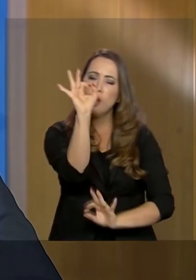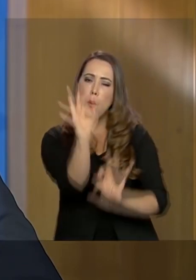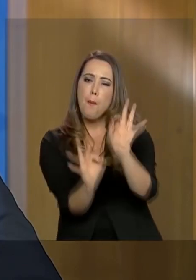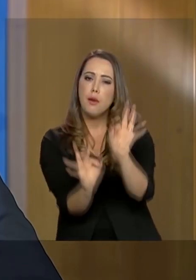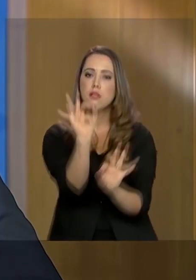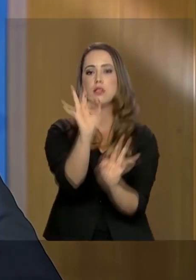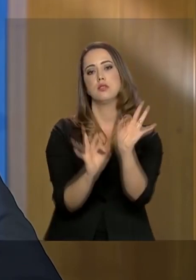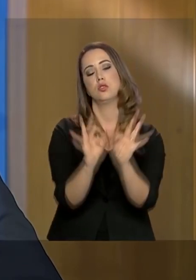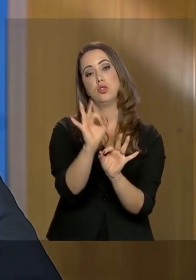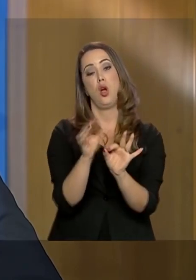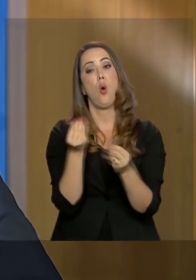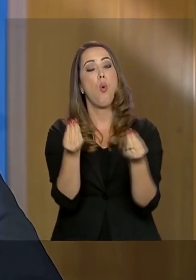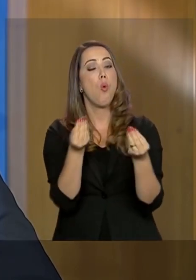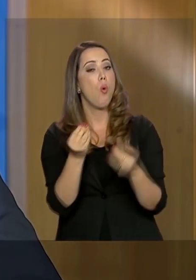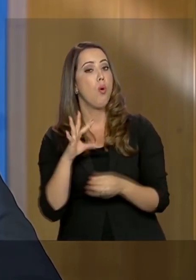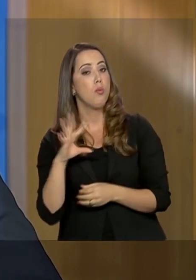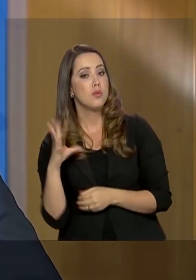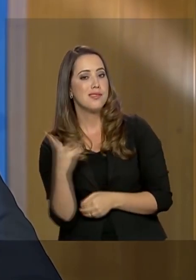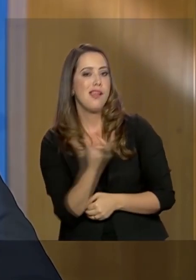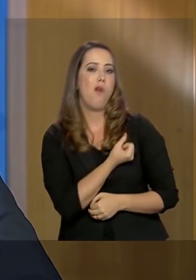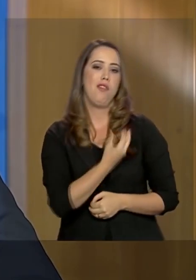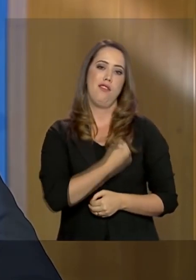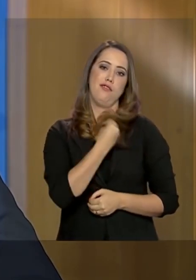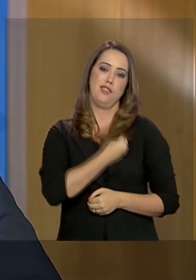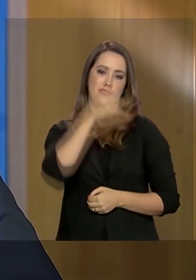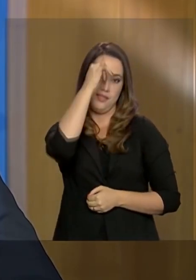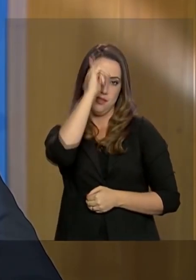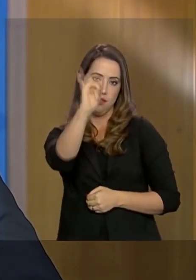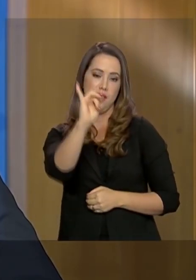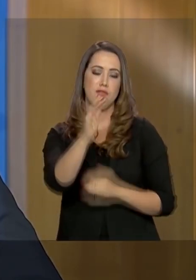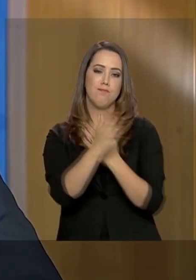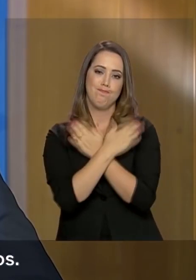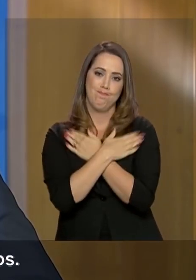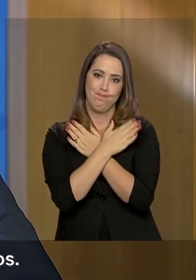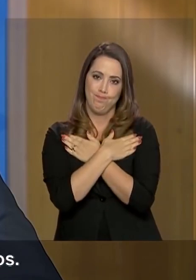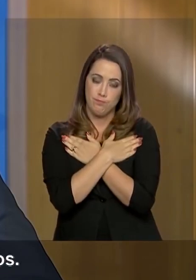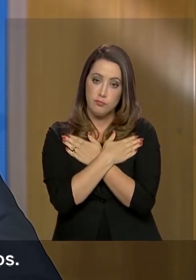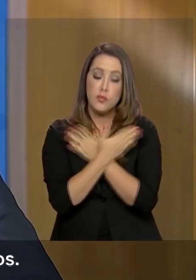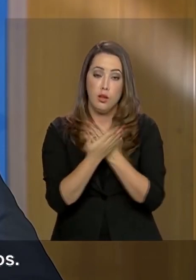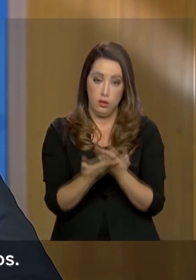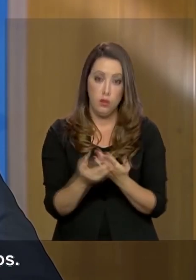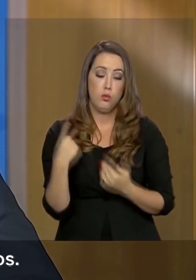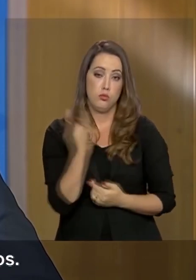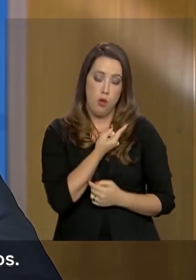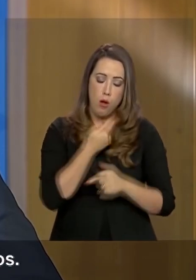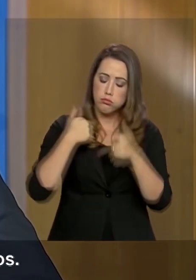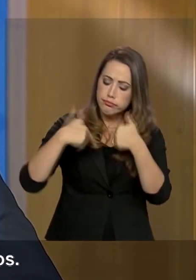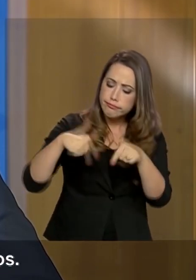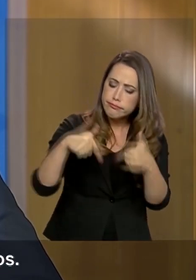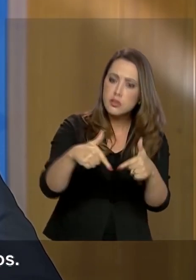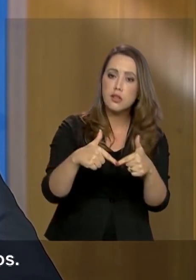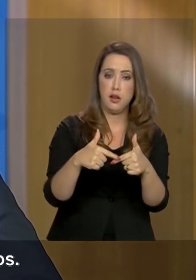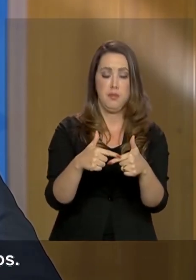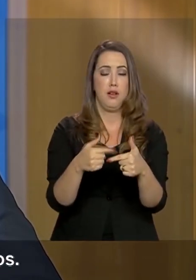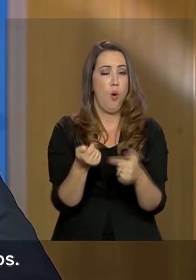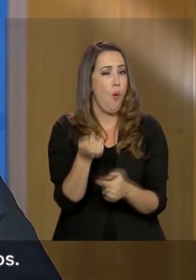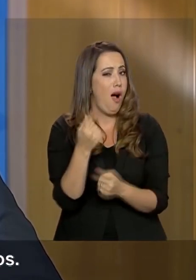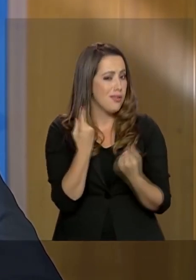deram uma gravata no cara, dono de um lava-jato. O passando mal e o cara não soltou um guarda municipal, vários guardas municipais